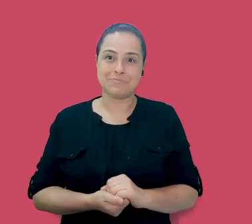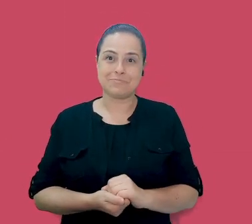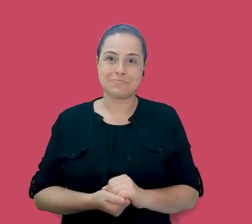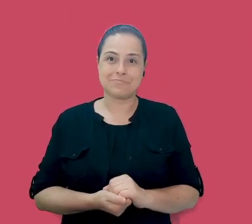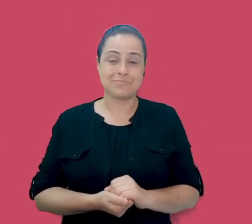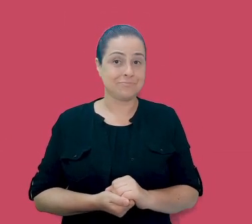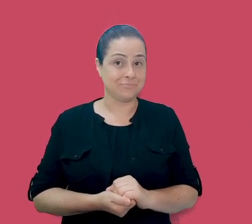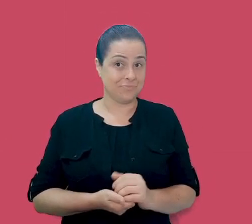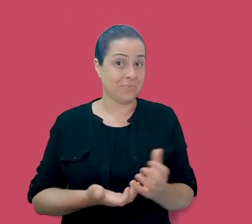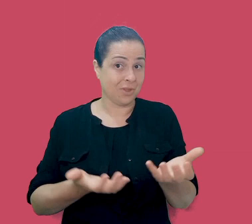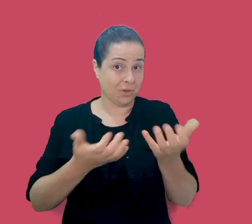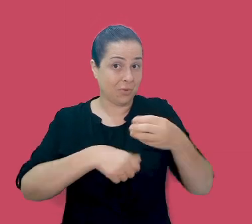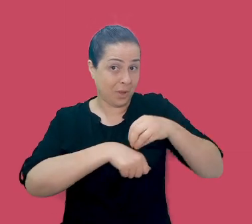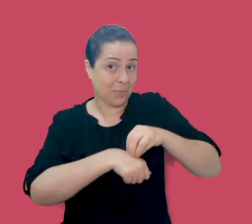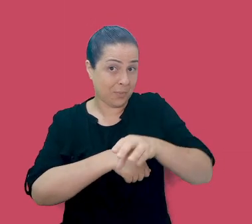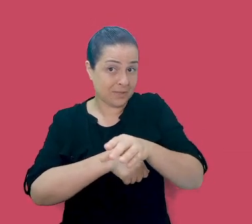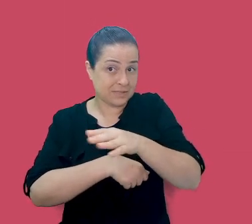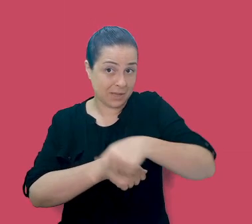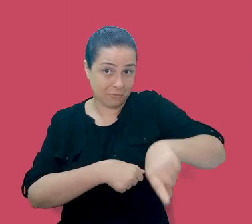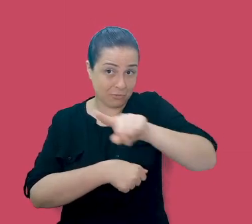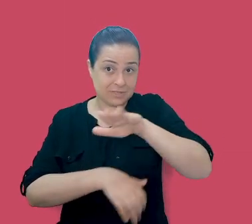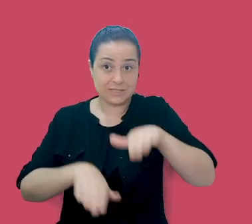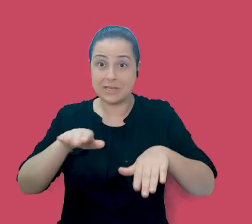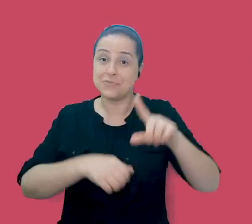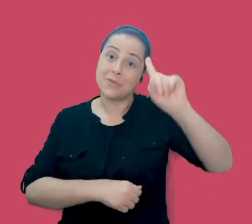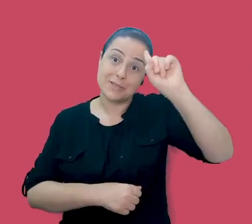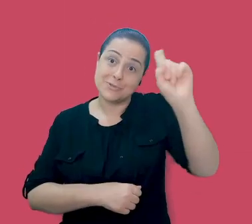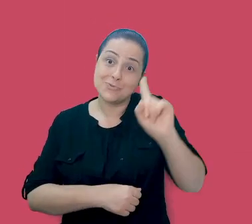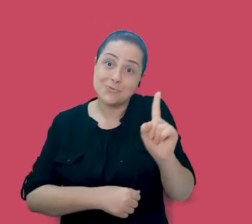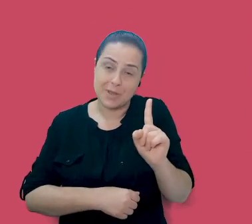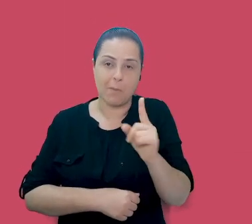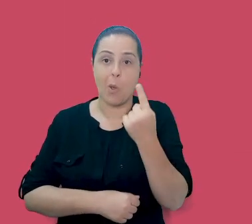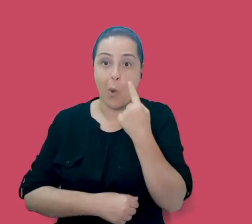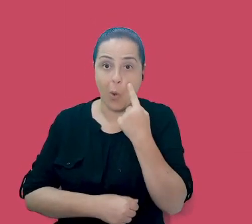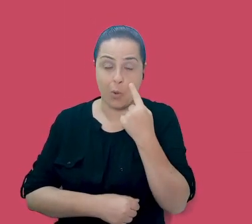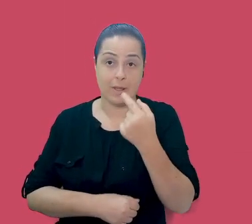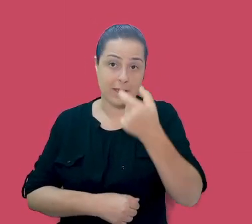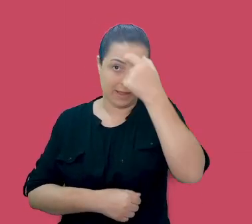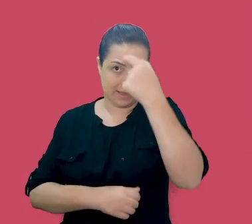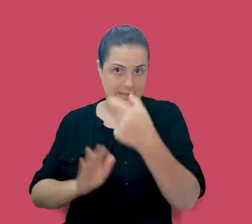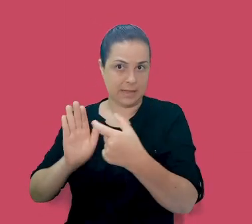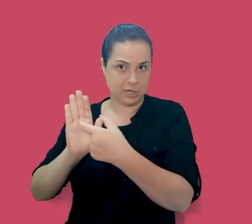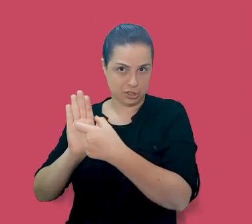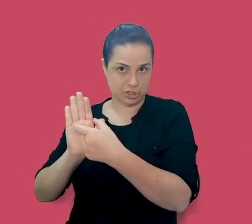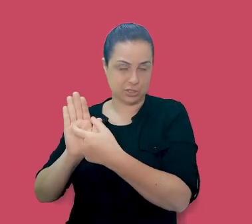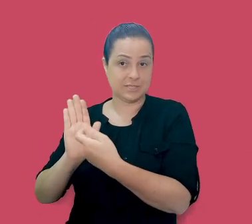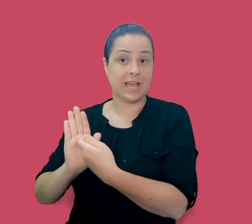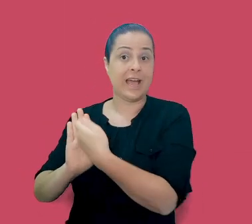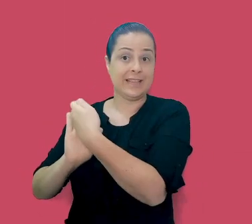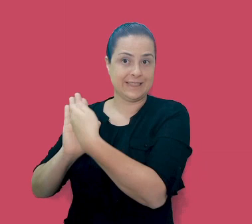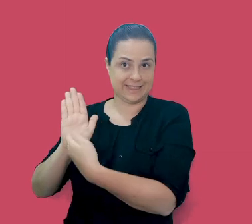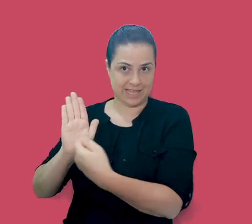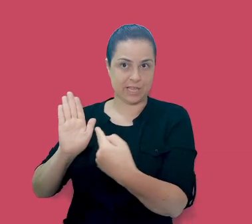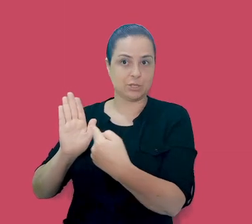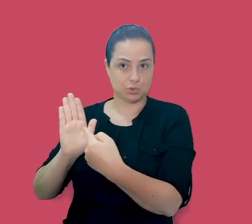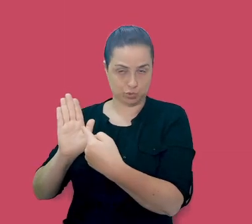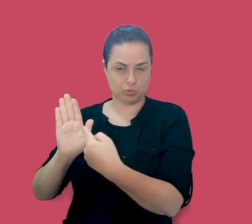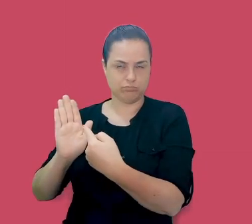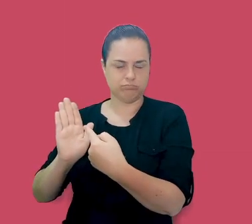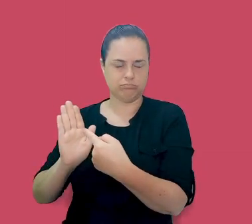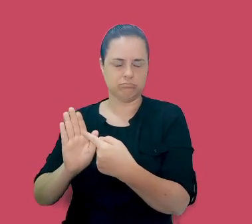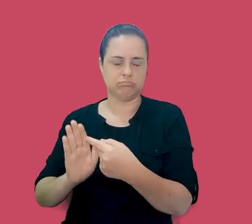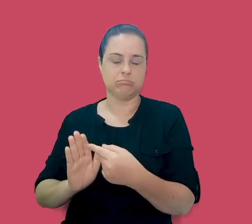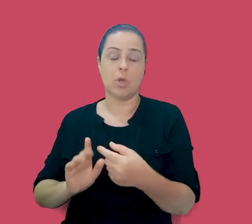Eu queria trazer para quem nos ouve também ainda não sabe, então essa diferença de inteligência artificial de texto, que desde o final